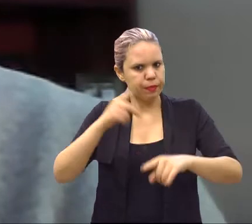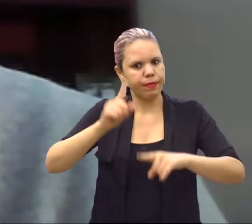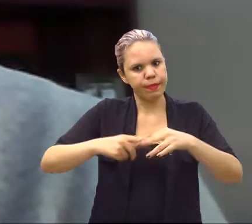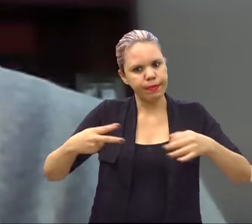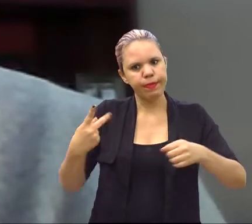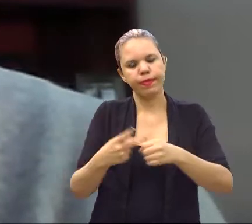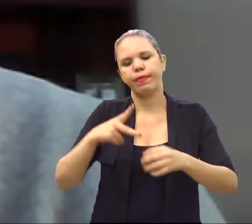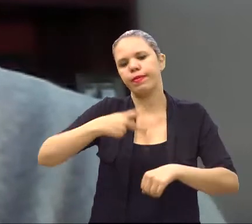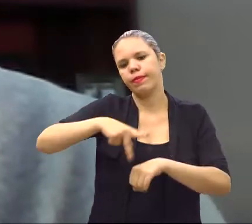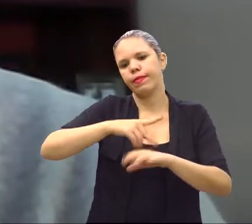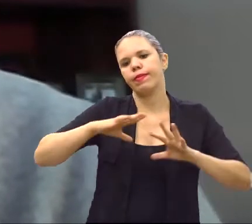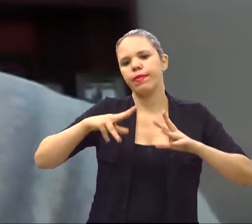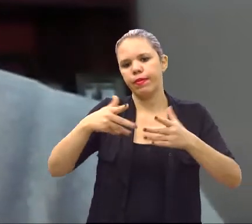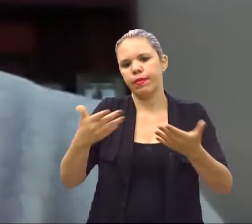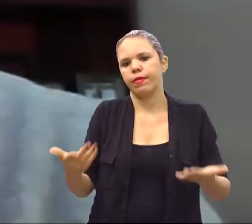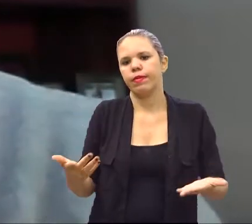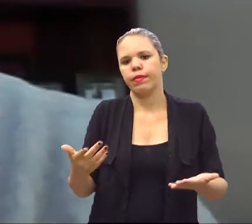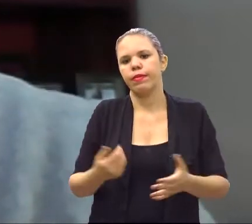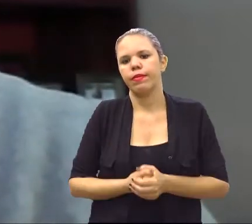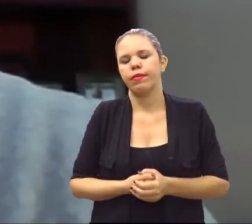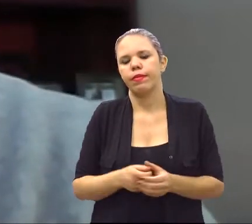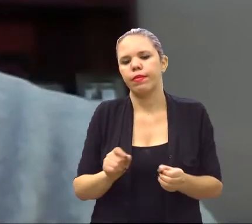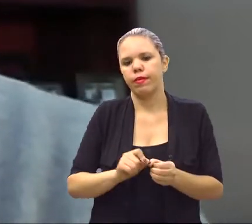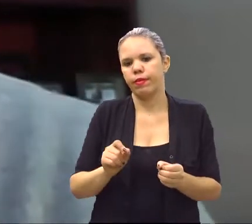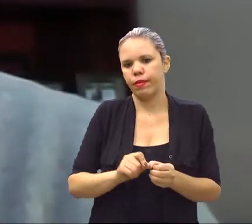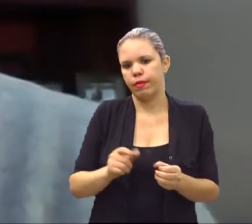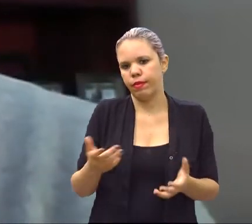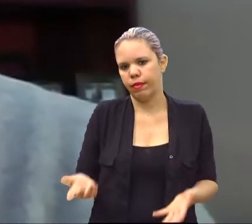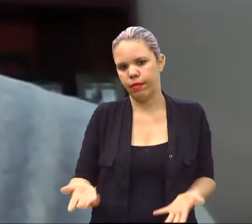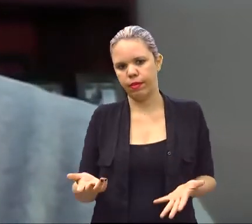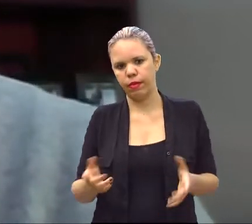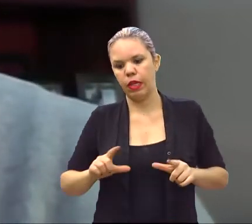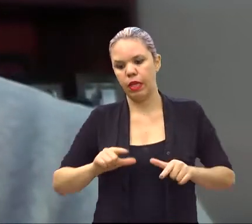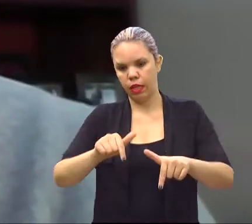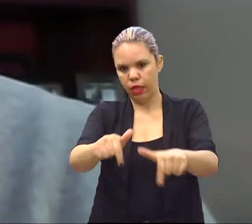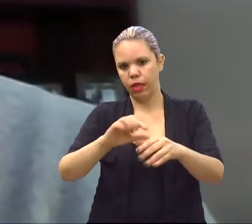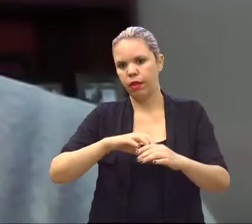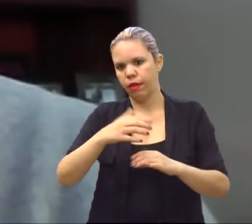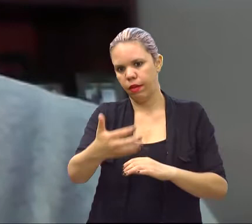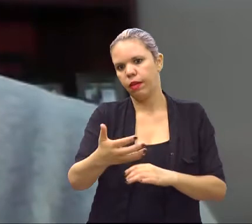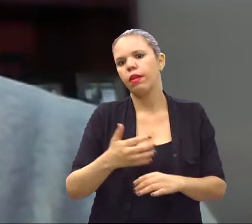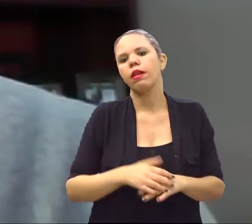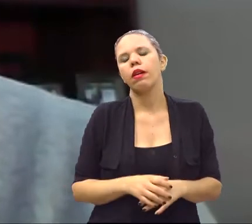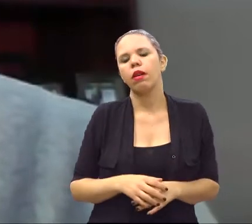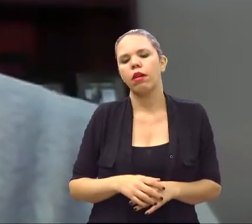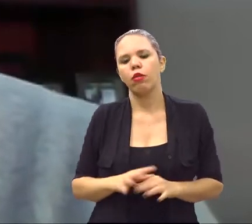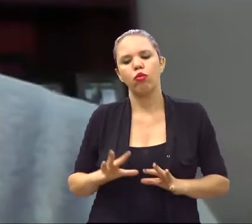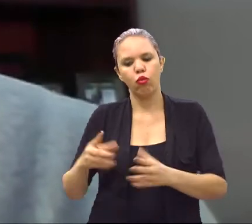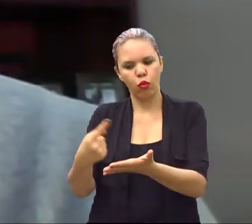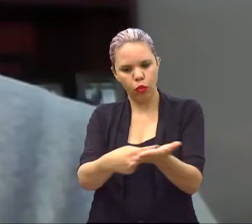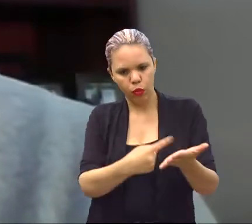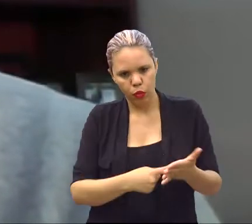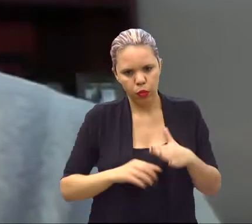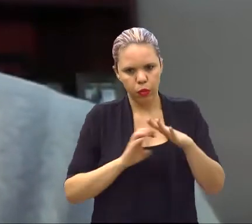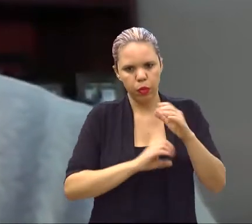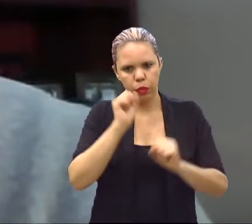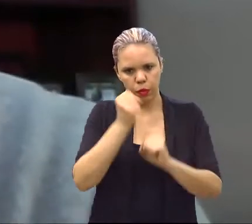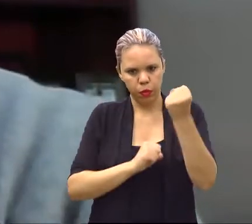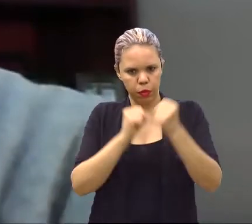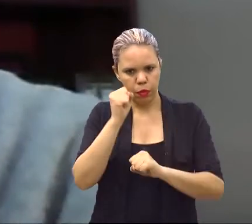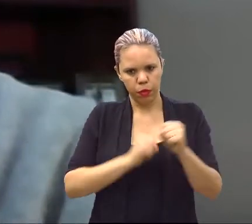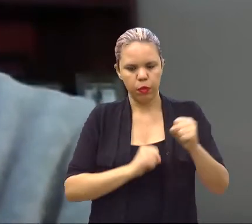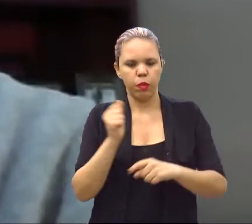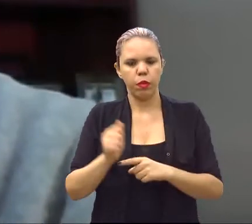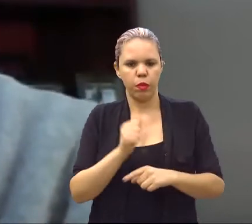suas embalagens no país todo. Então, são feitas ações em conjunto com as indústrias